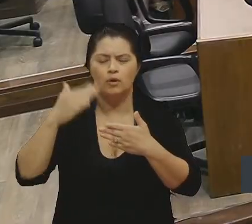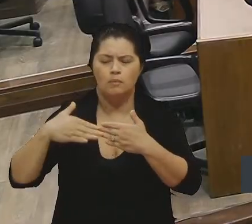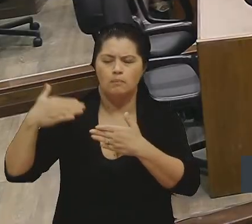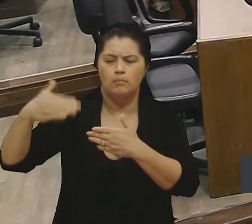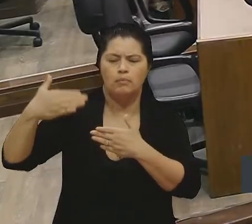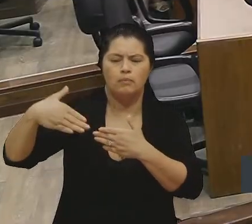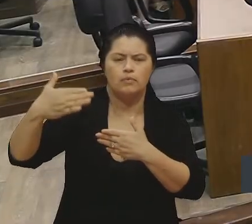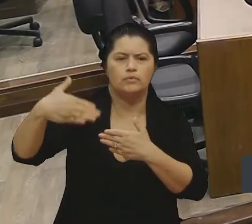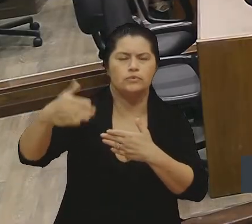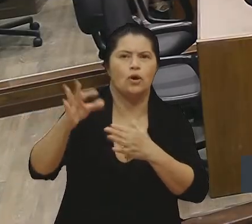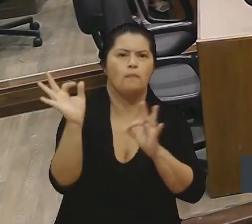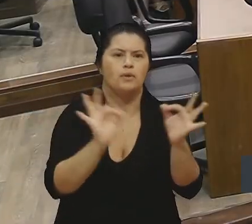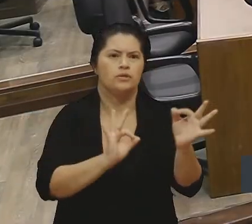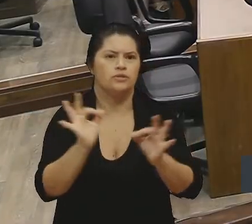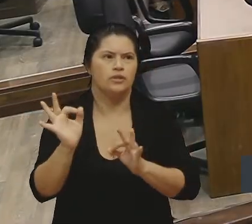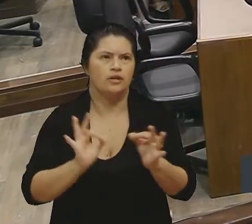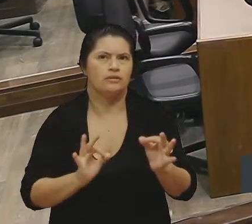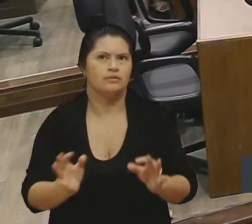passos do projeto, tá, Adri?